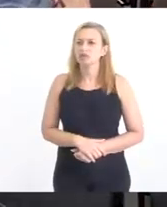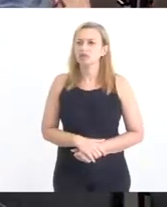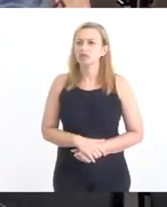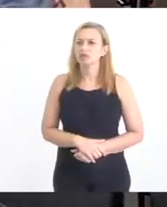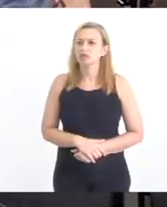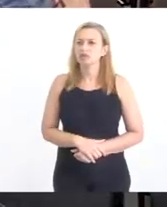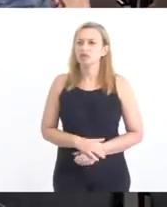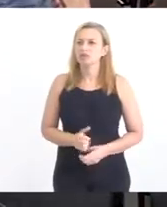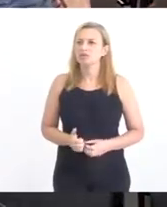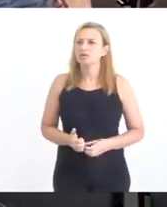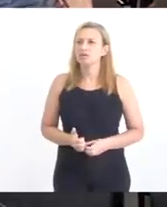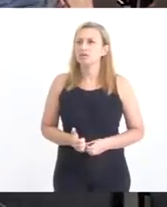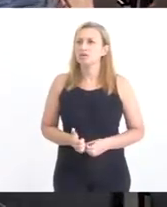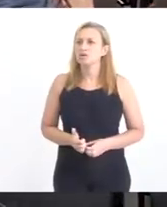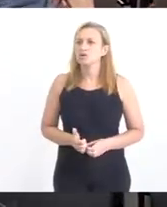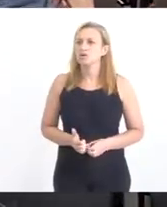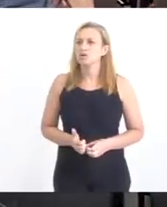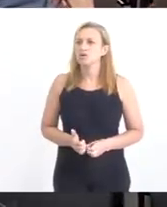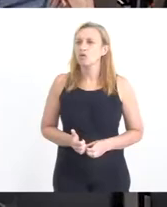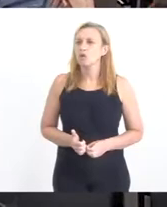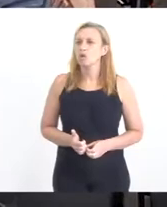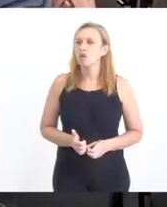E aí